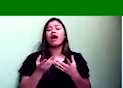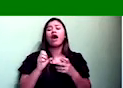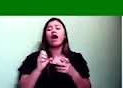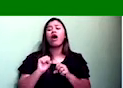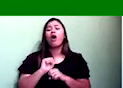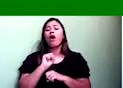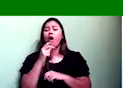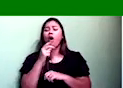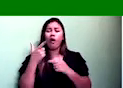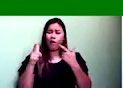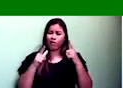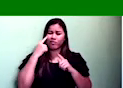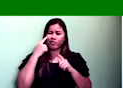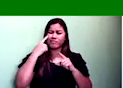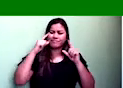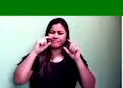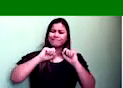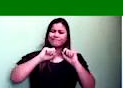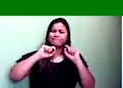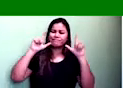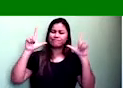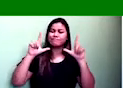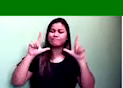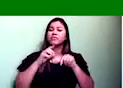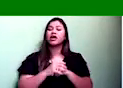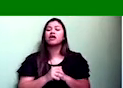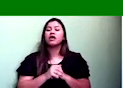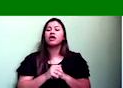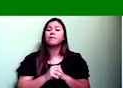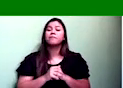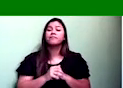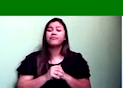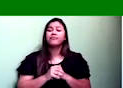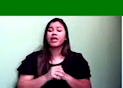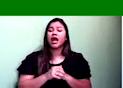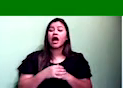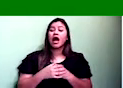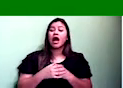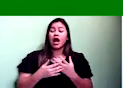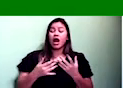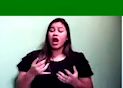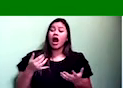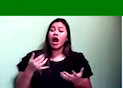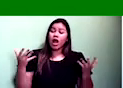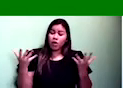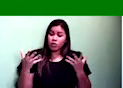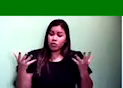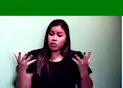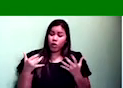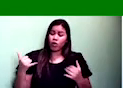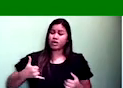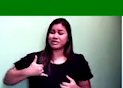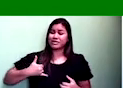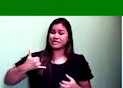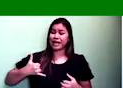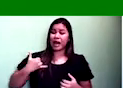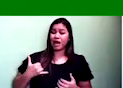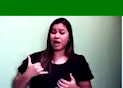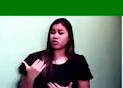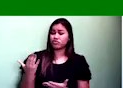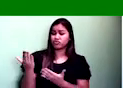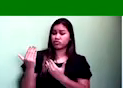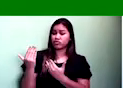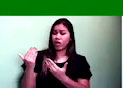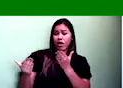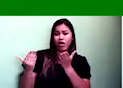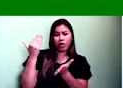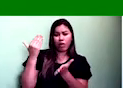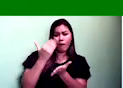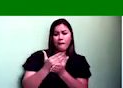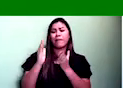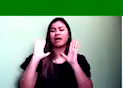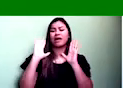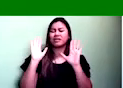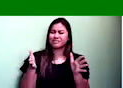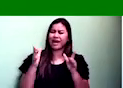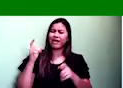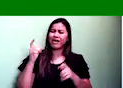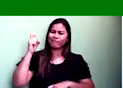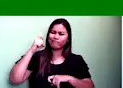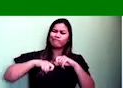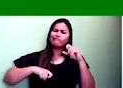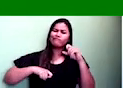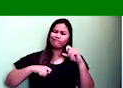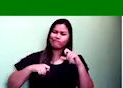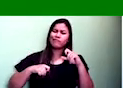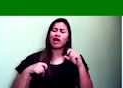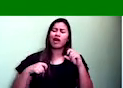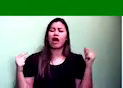O aumento das atividades sexuais, uma idade cada vez mais precoce da primeira relação sexual, isso em